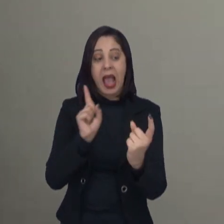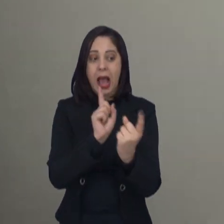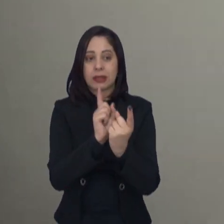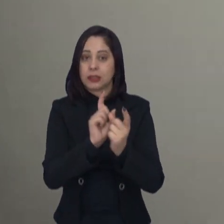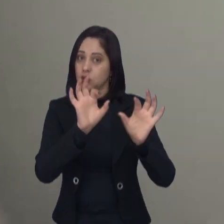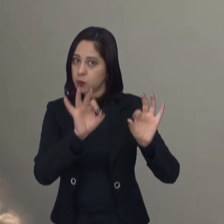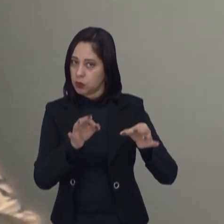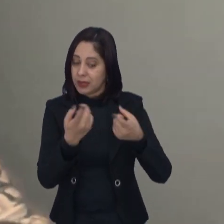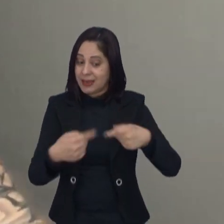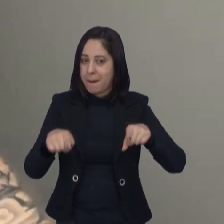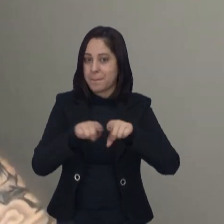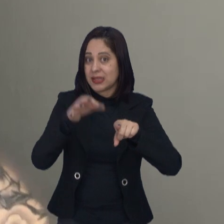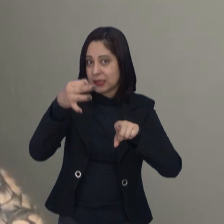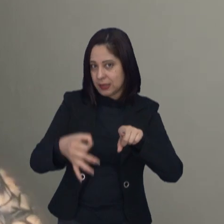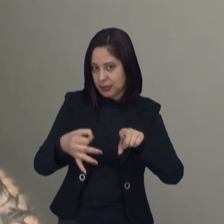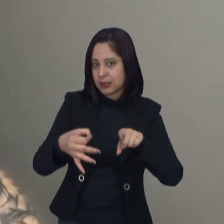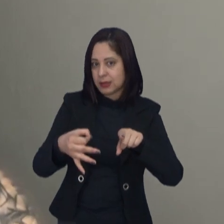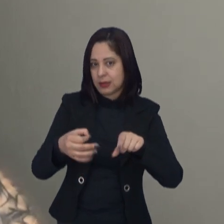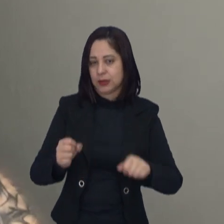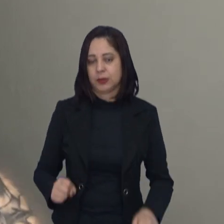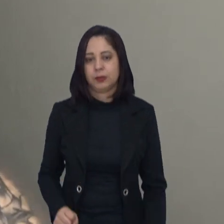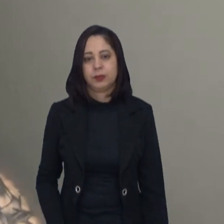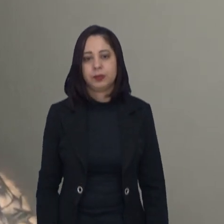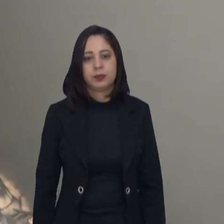estarem juntamente regularizadas com cada postagem.